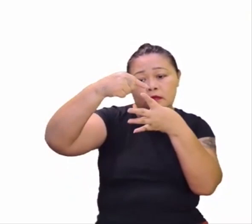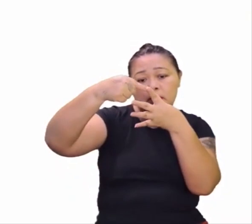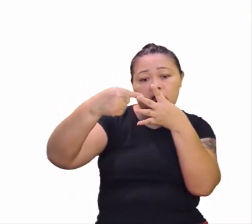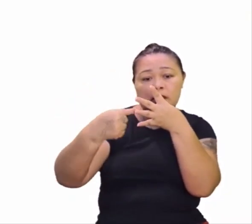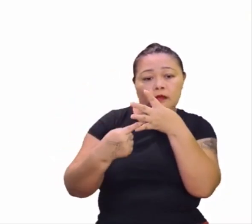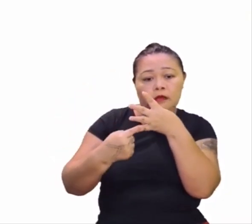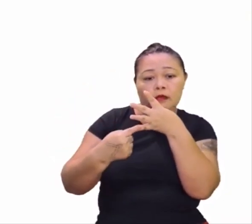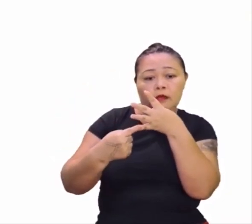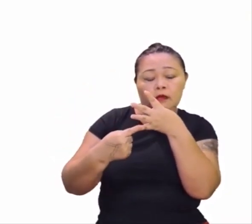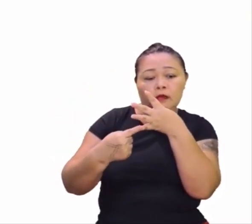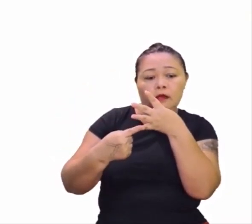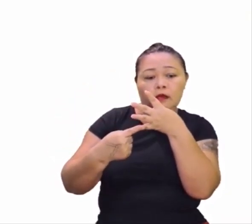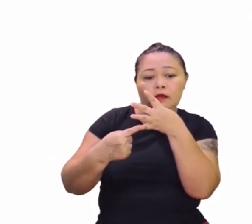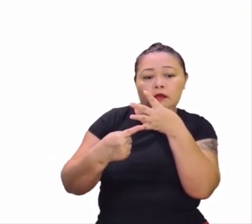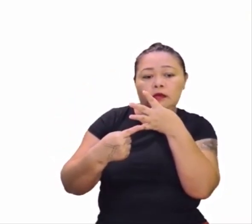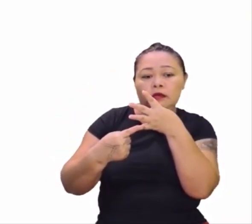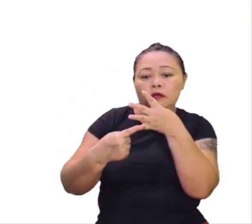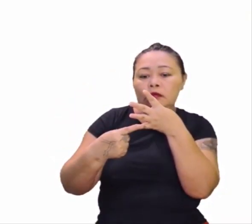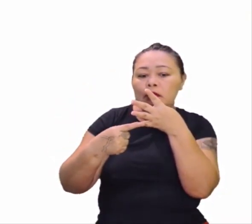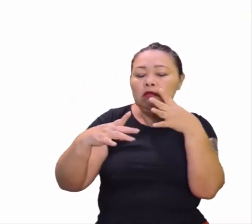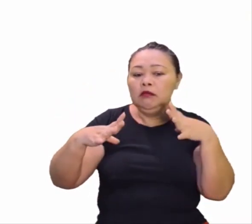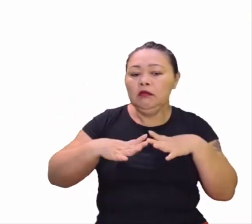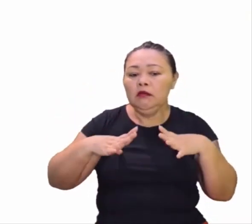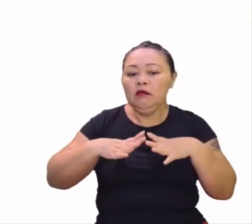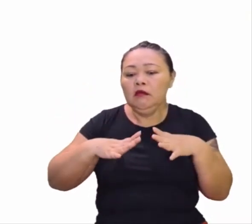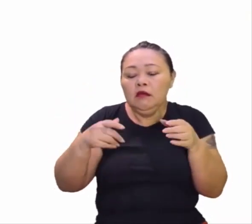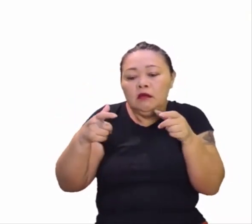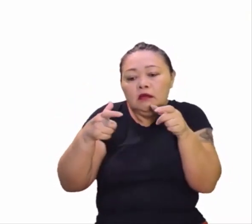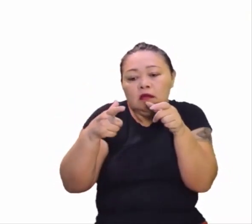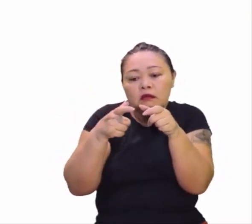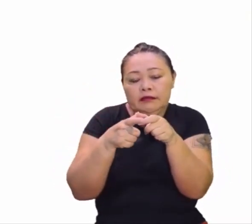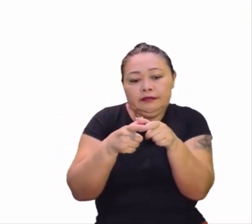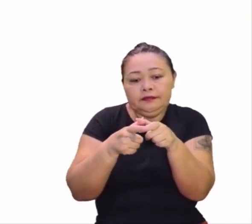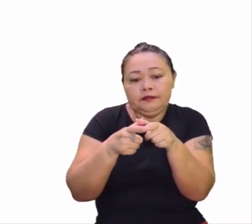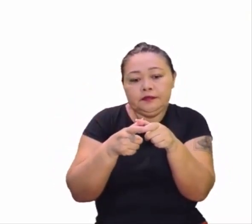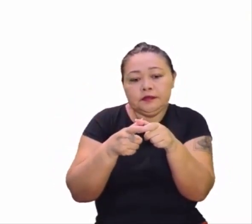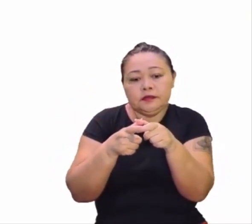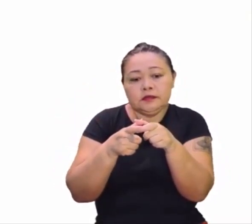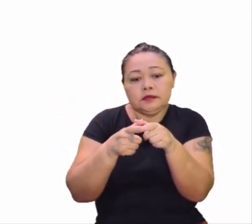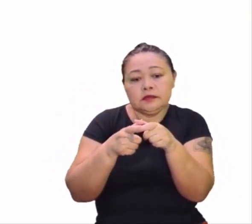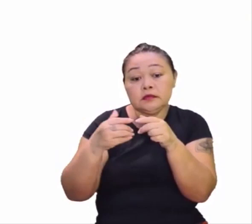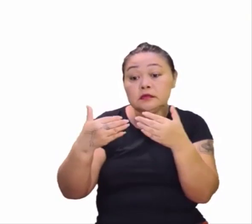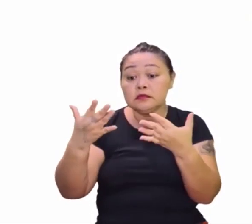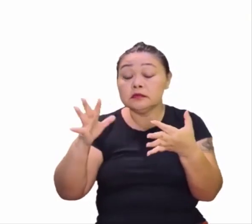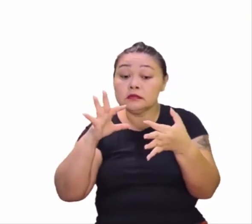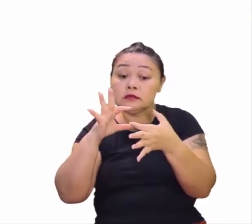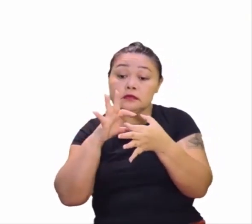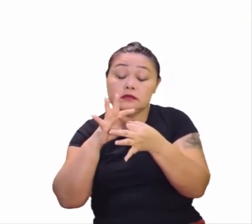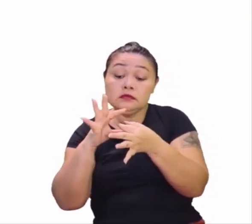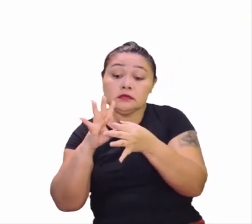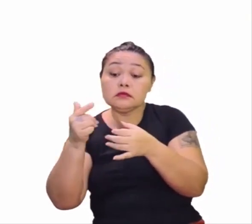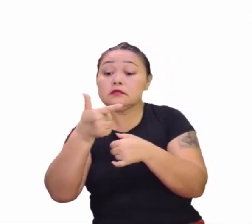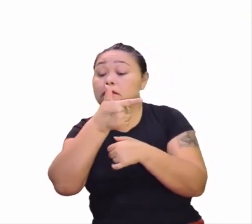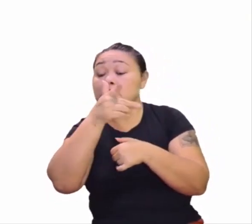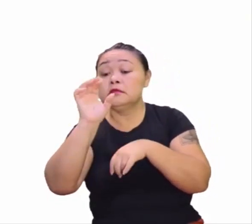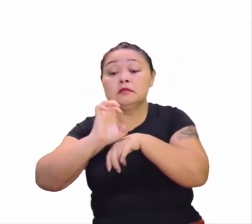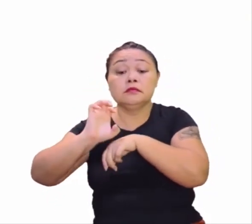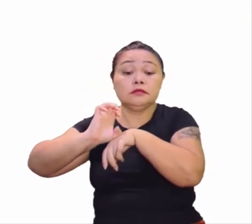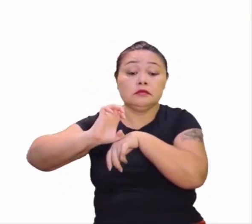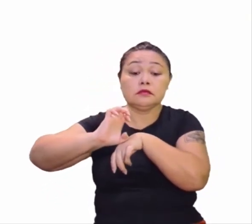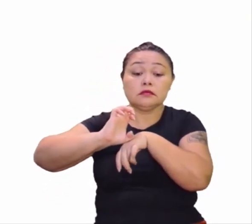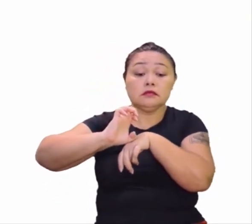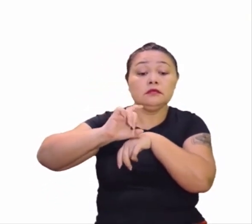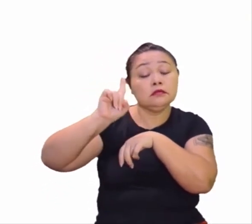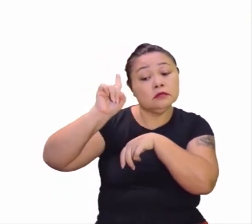né? Digamos assim, são tudo cidades que basicamente pequenas, né? Diante de um contexto de outros